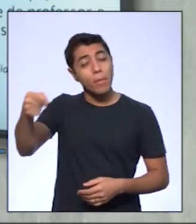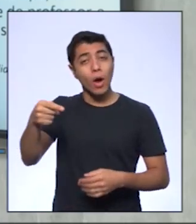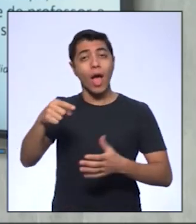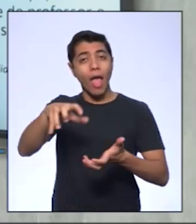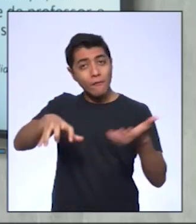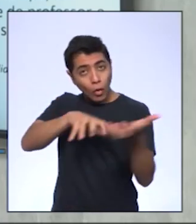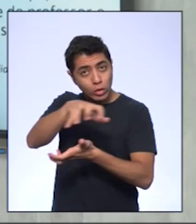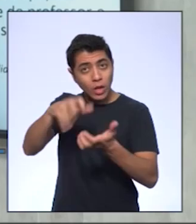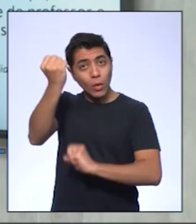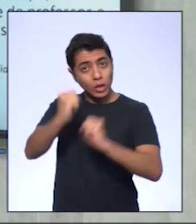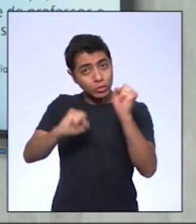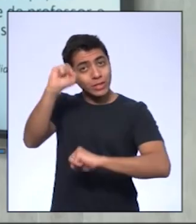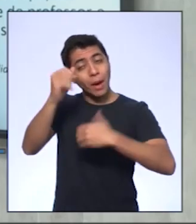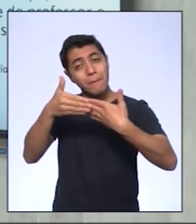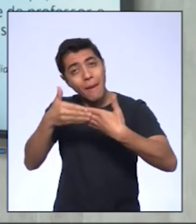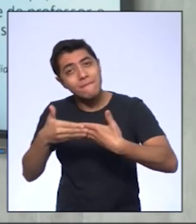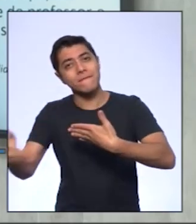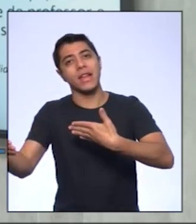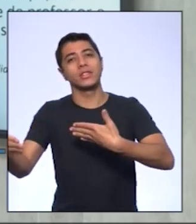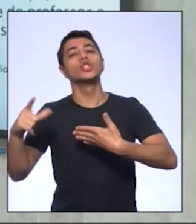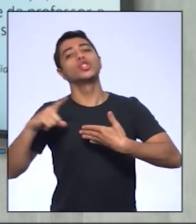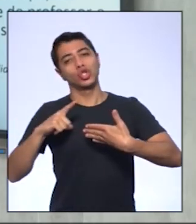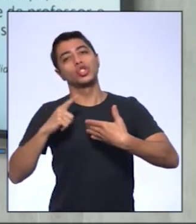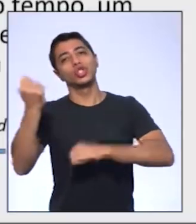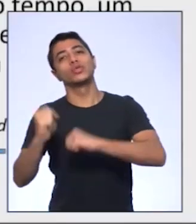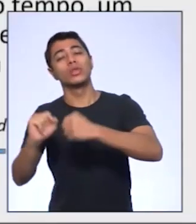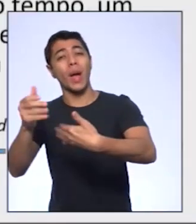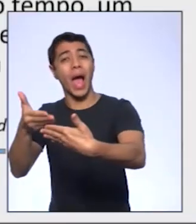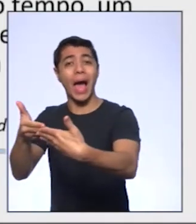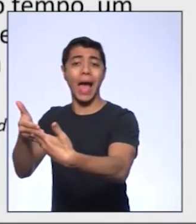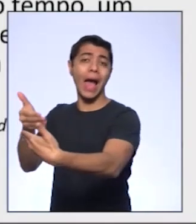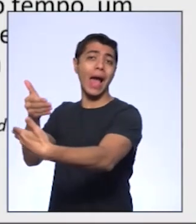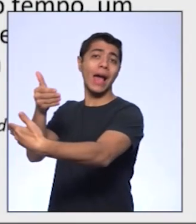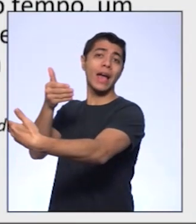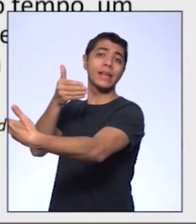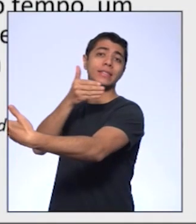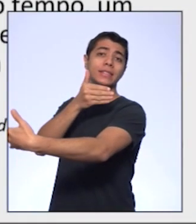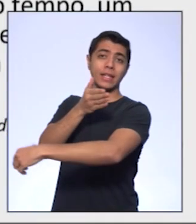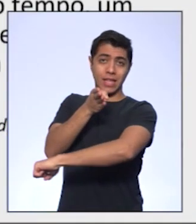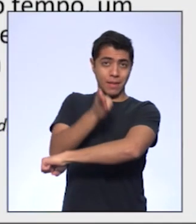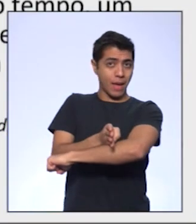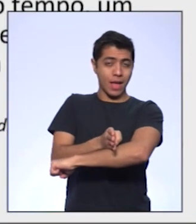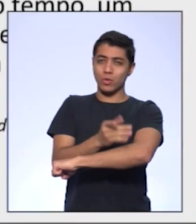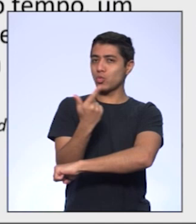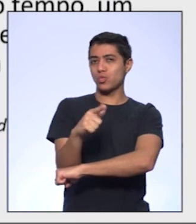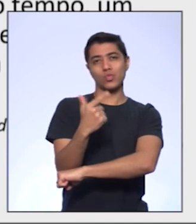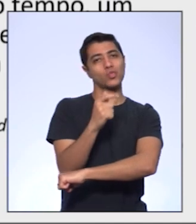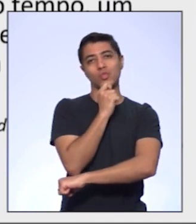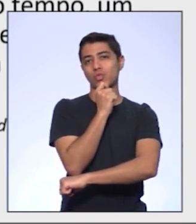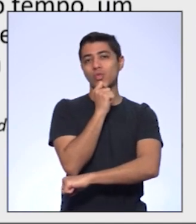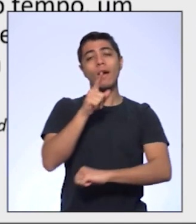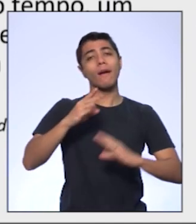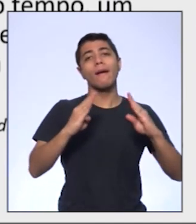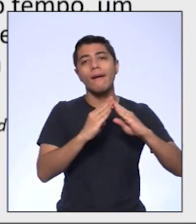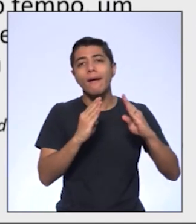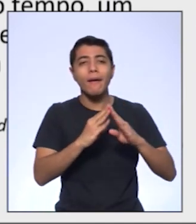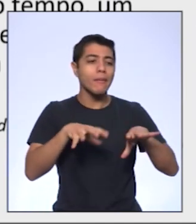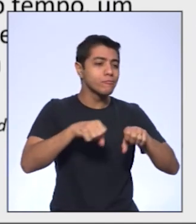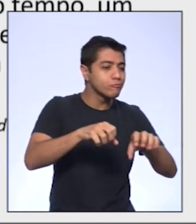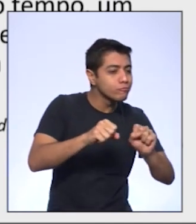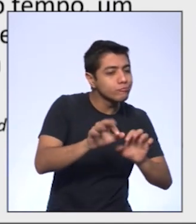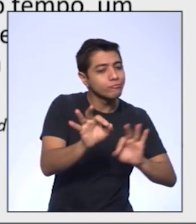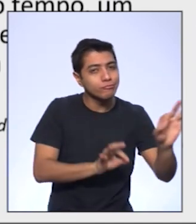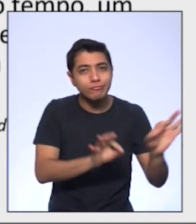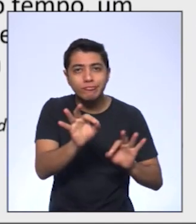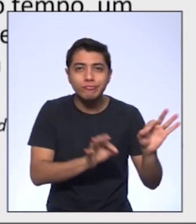Desenvolvimento urbano ligado às funções comercial e industrial, volta para o slide. Digamos modestamente artesanal, que ele apareceu.